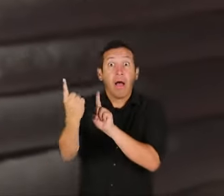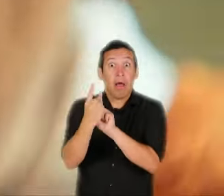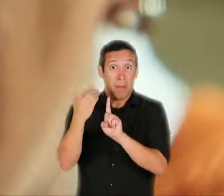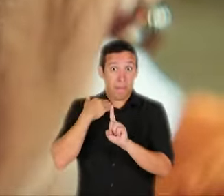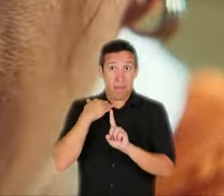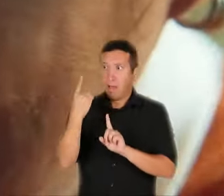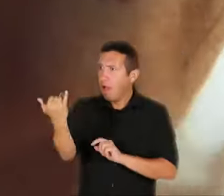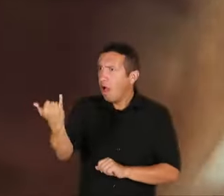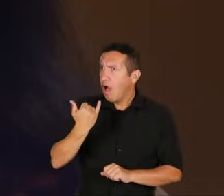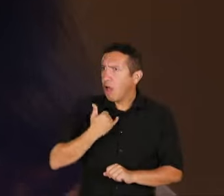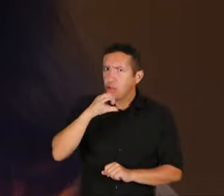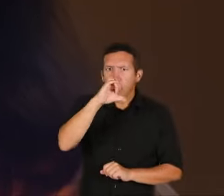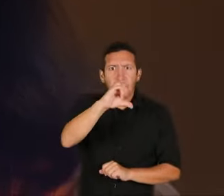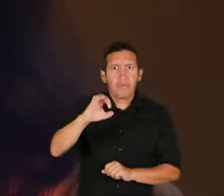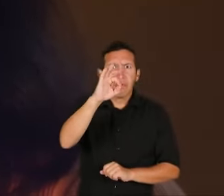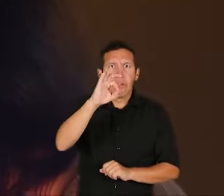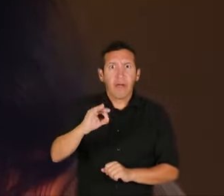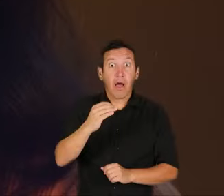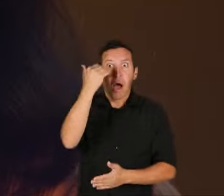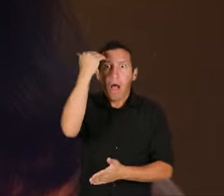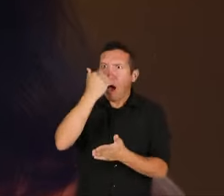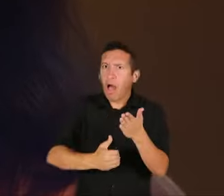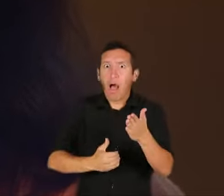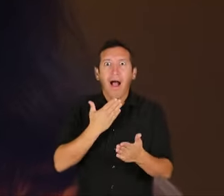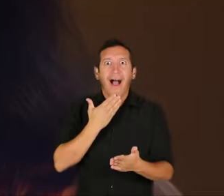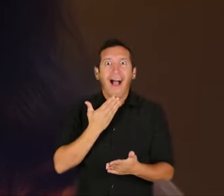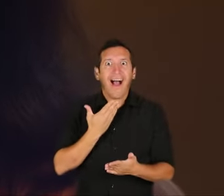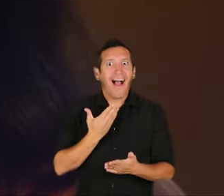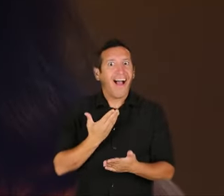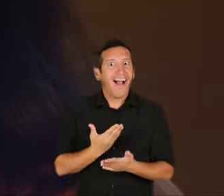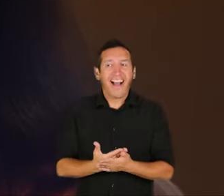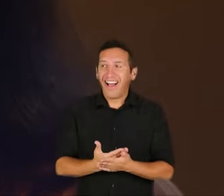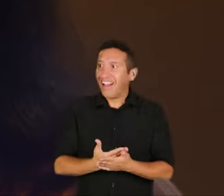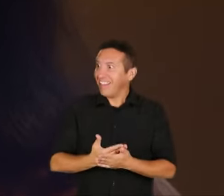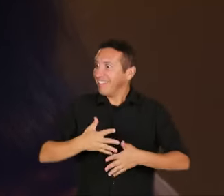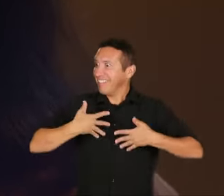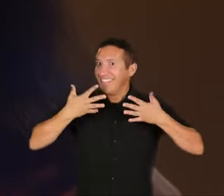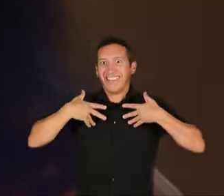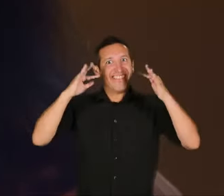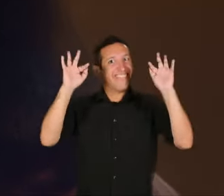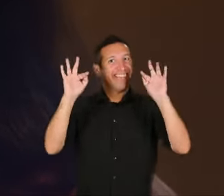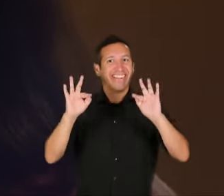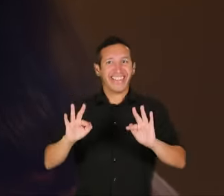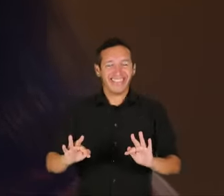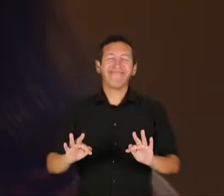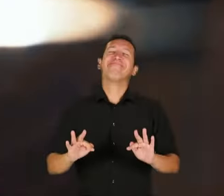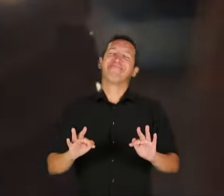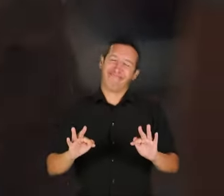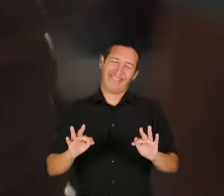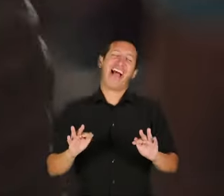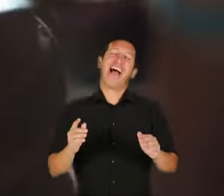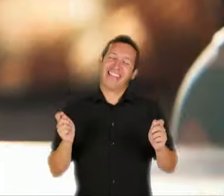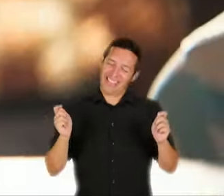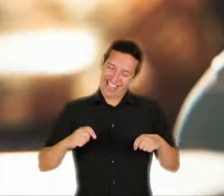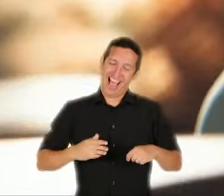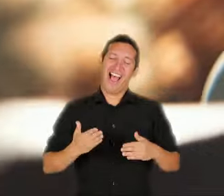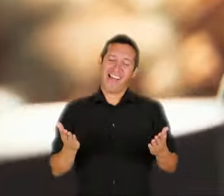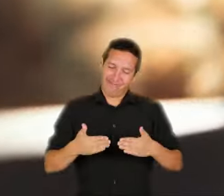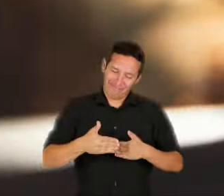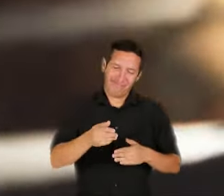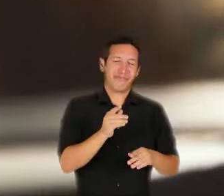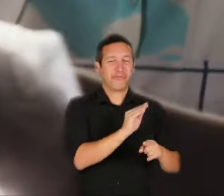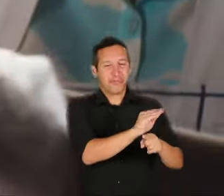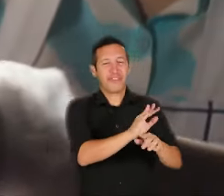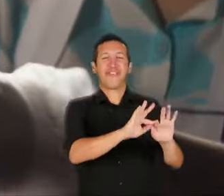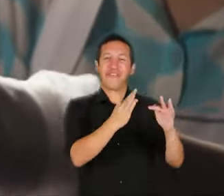do banco me falou que eu tinha 99% de desconto, eu nem acreditei, eu fiquei muito feliz. E agora eu posso